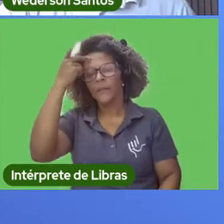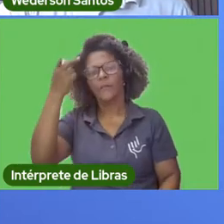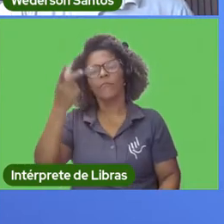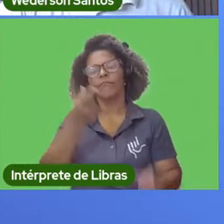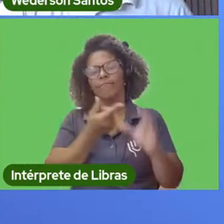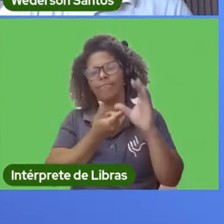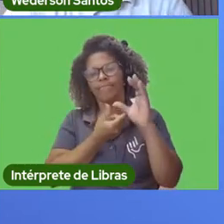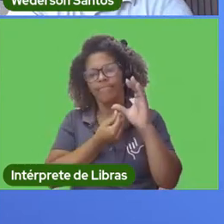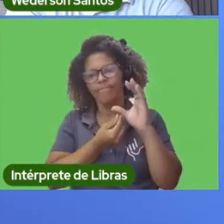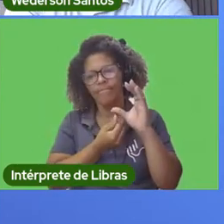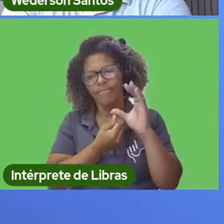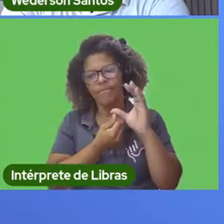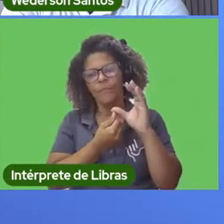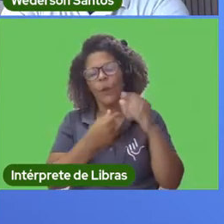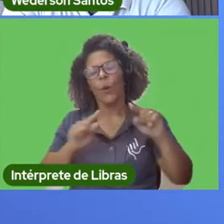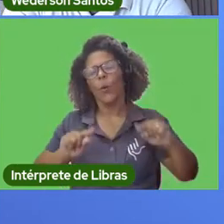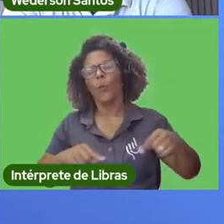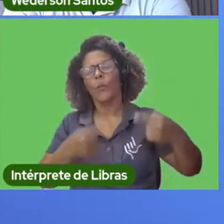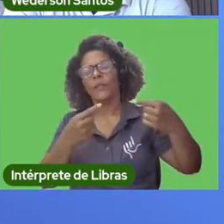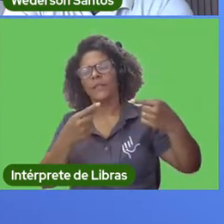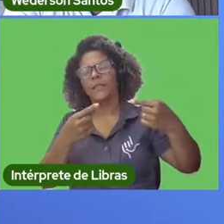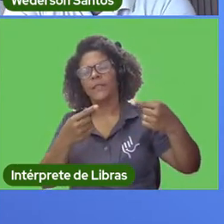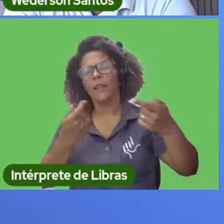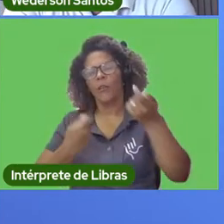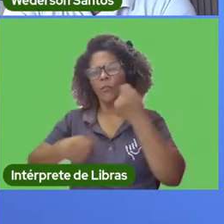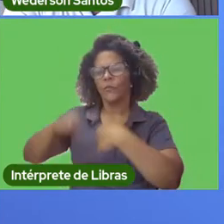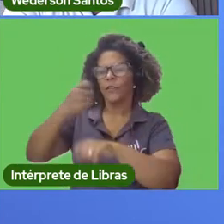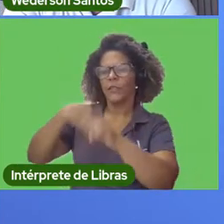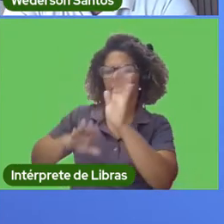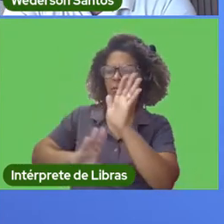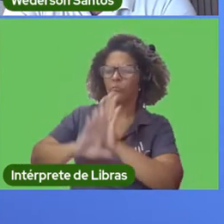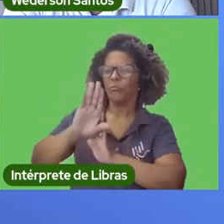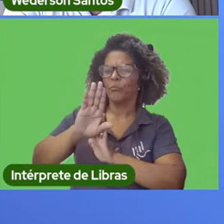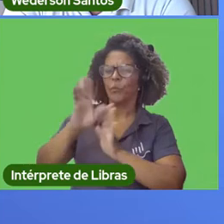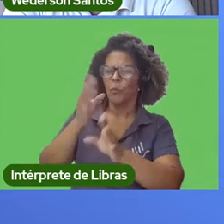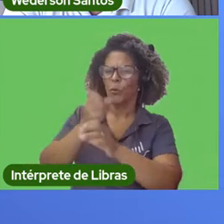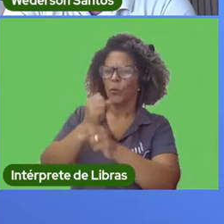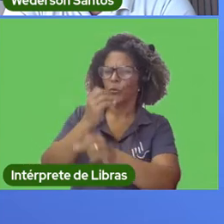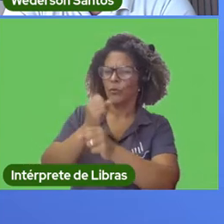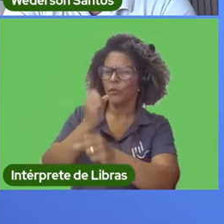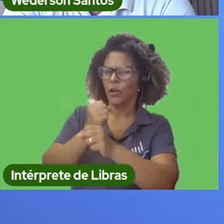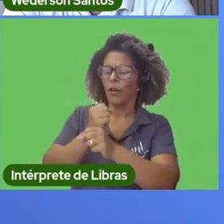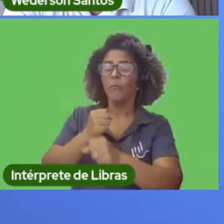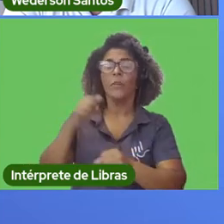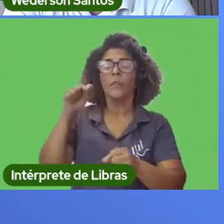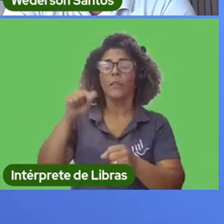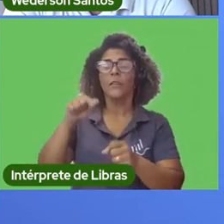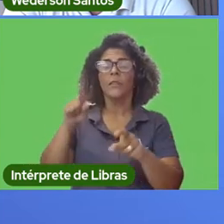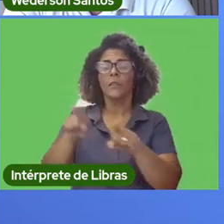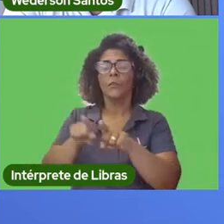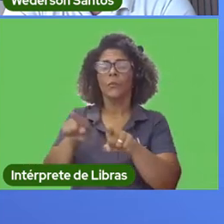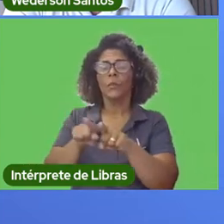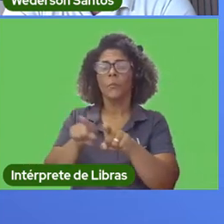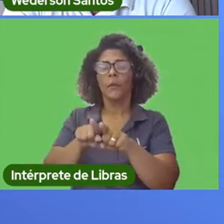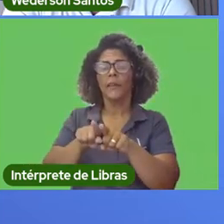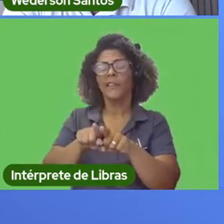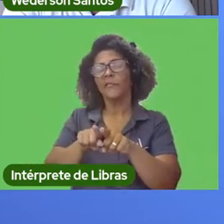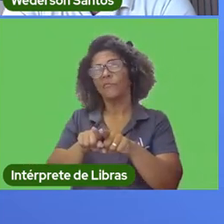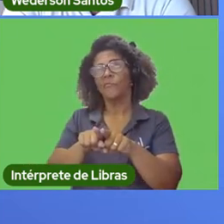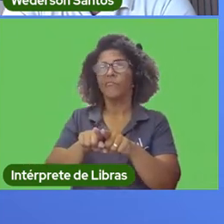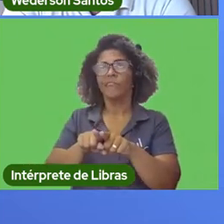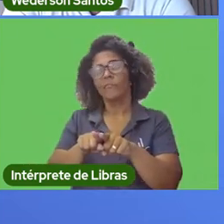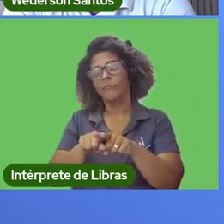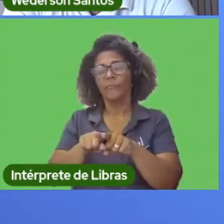pela competição financeira, né, de resultados, ela traz também um papel que é